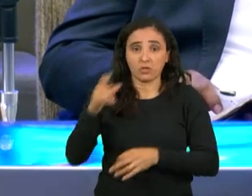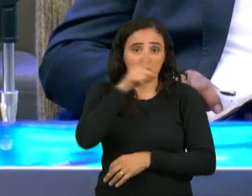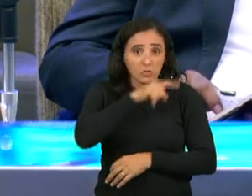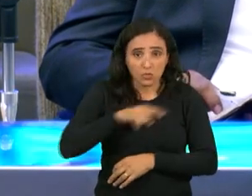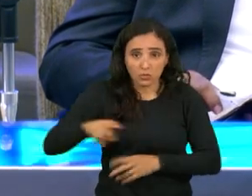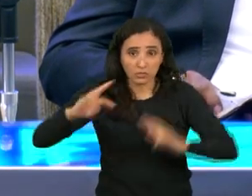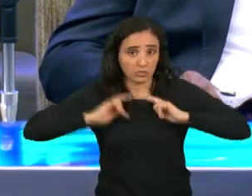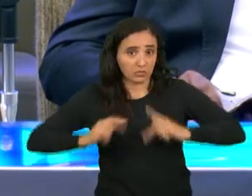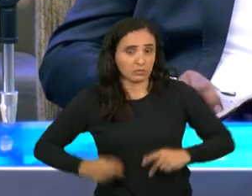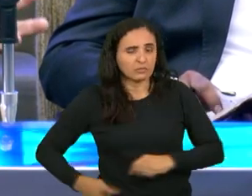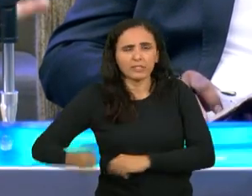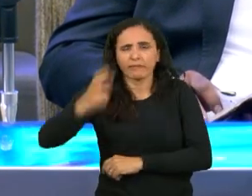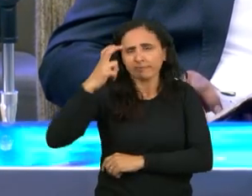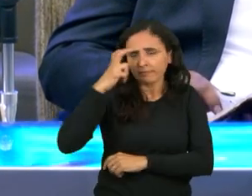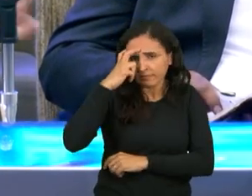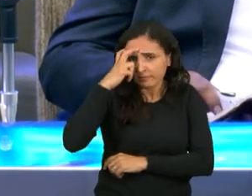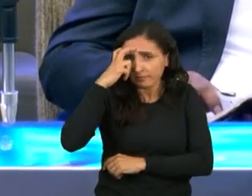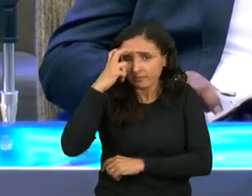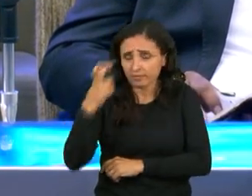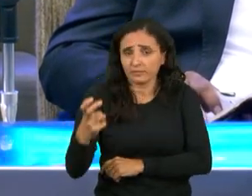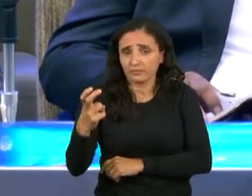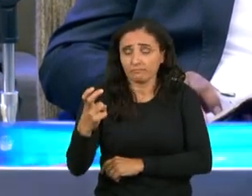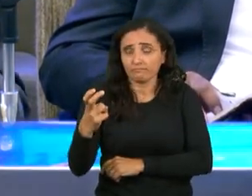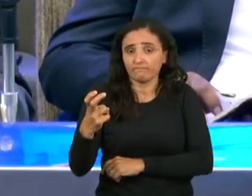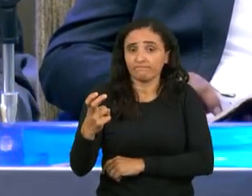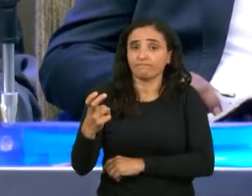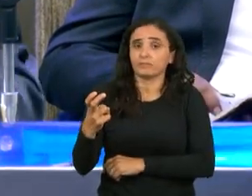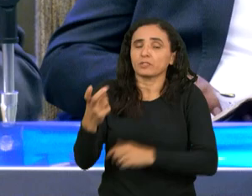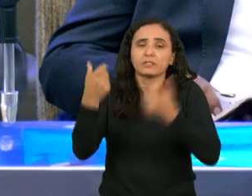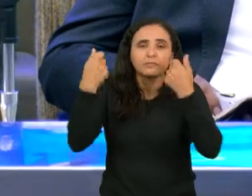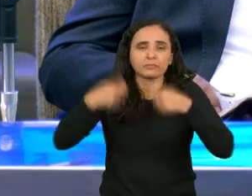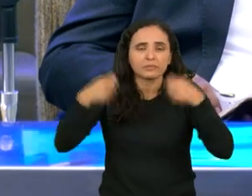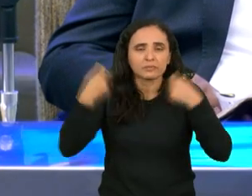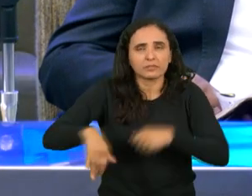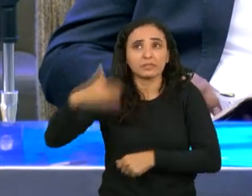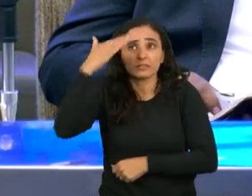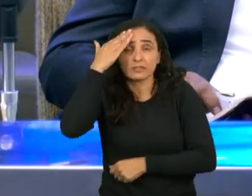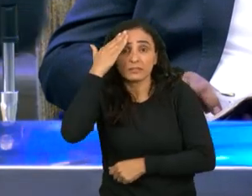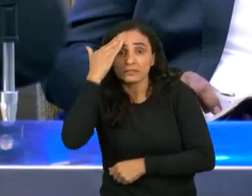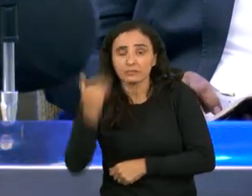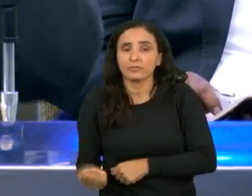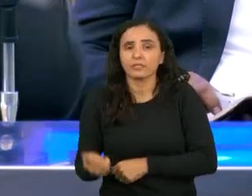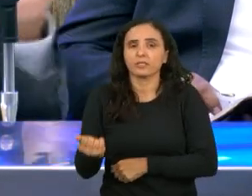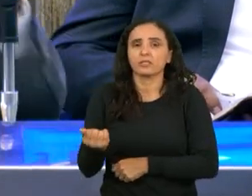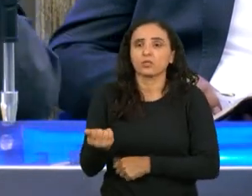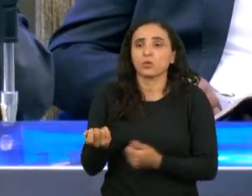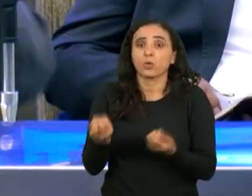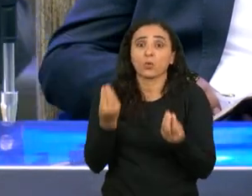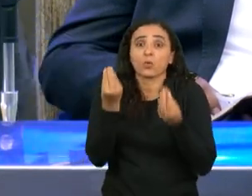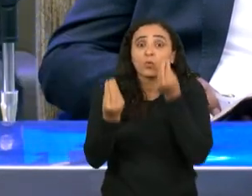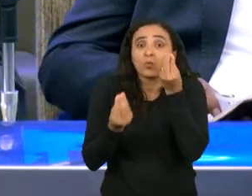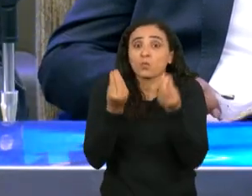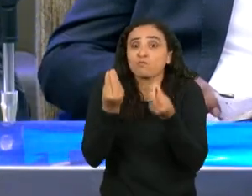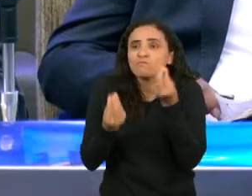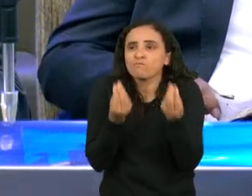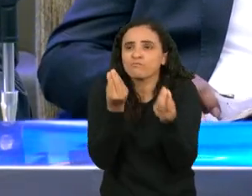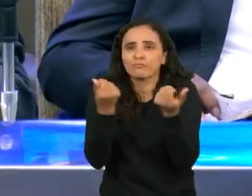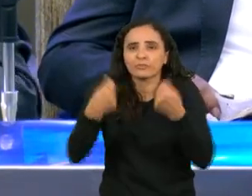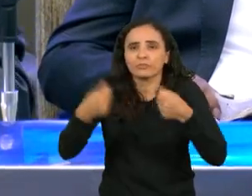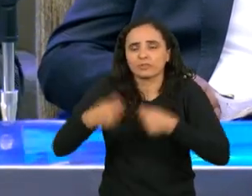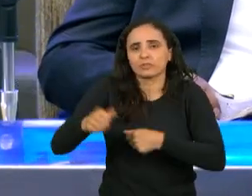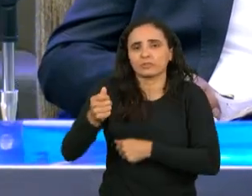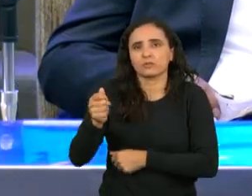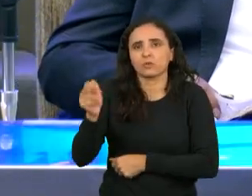a educação é a solução dizem alguns é se é da educação o mundo vai mudar